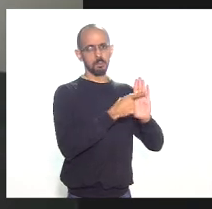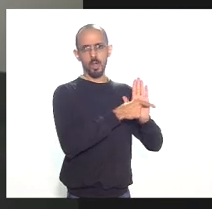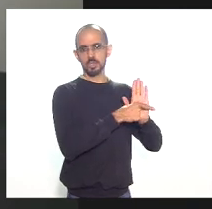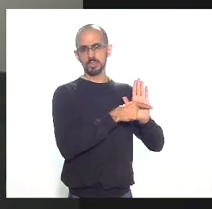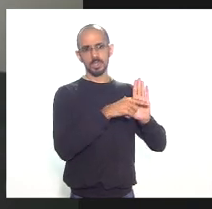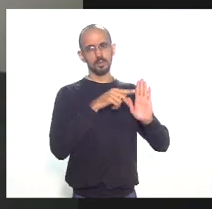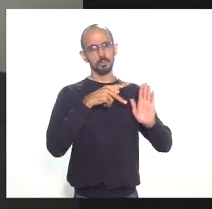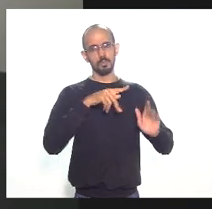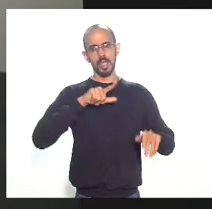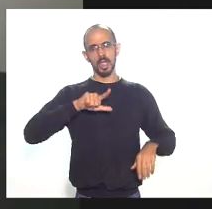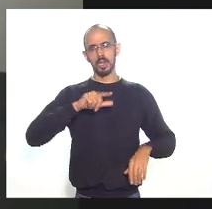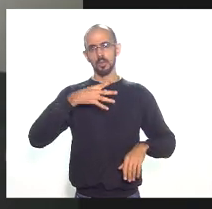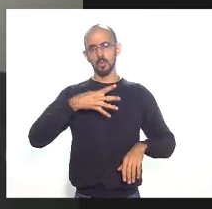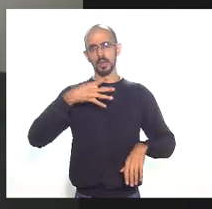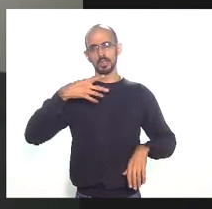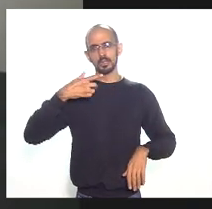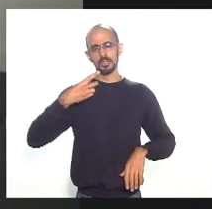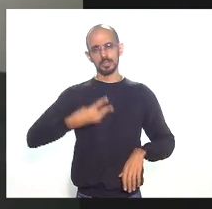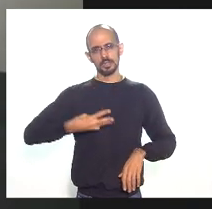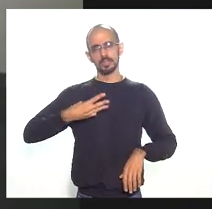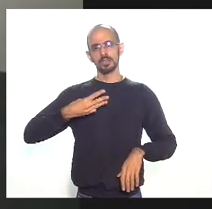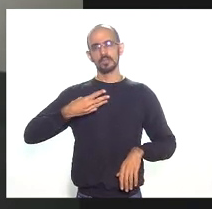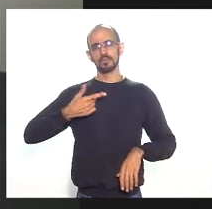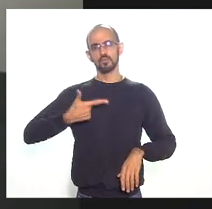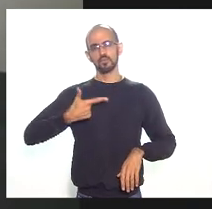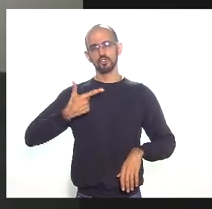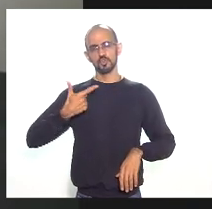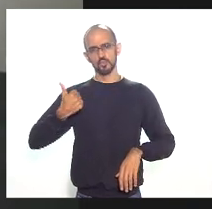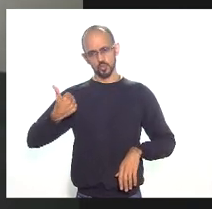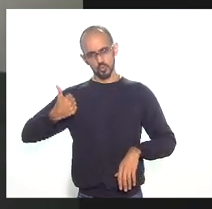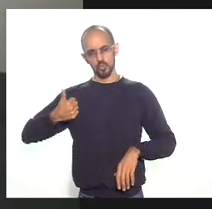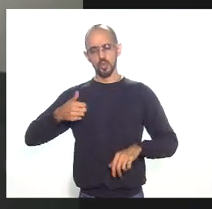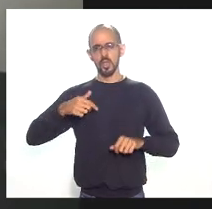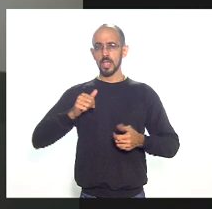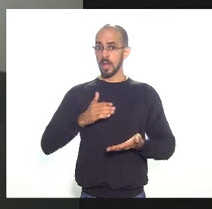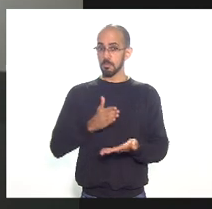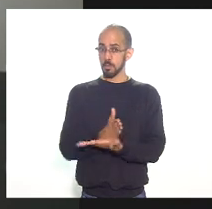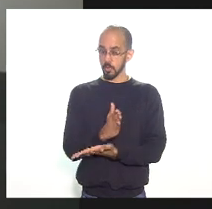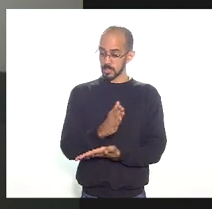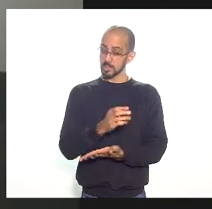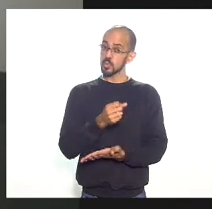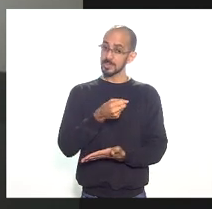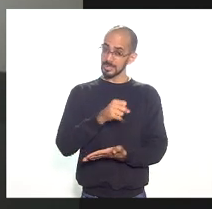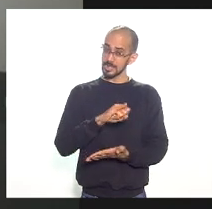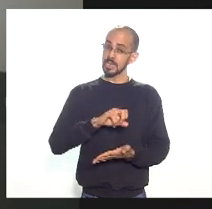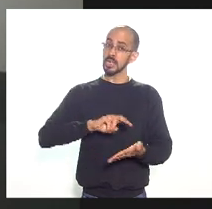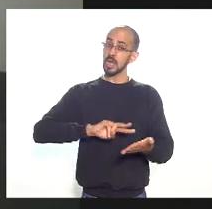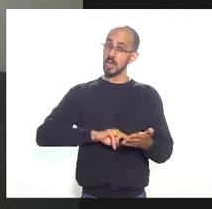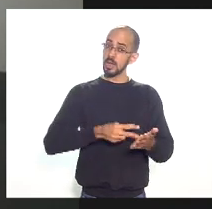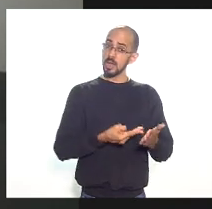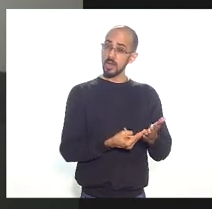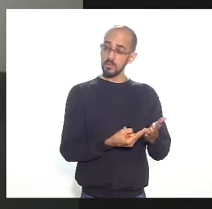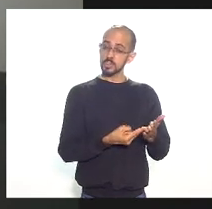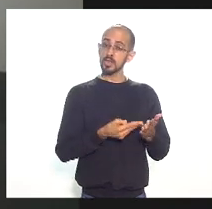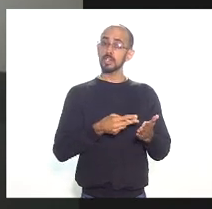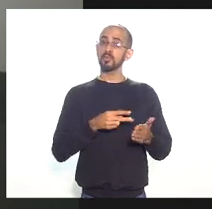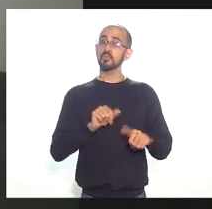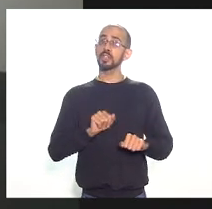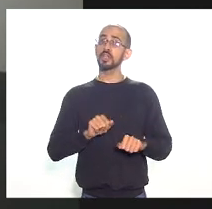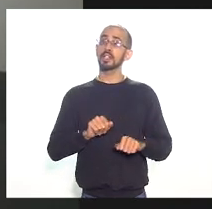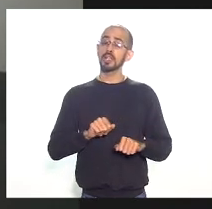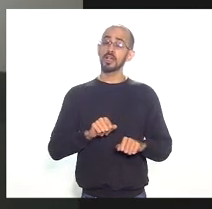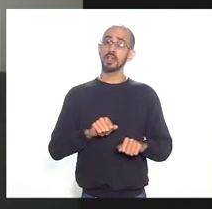4023 de 2021, cuja eventual aprovação significará que a gama de direitos